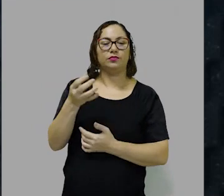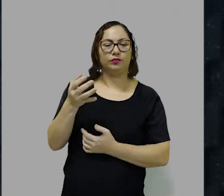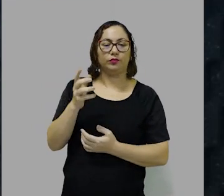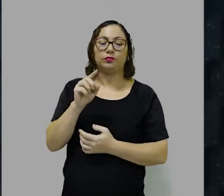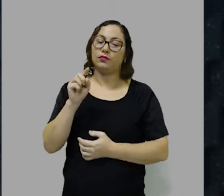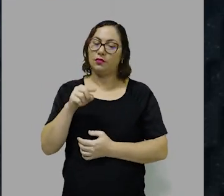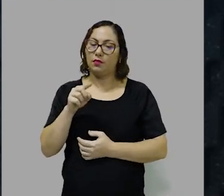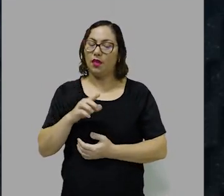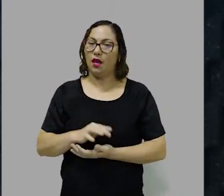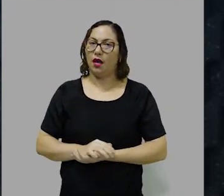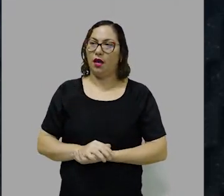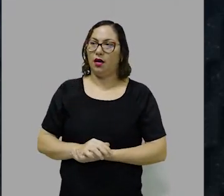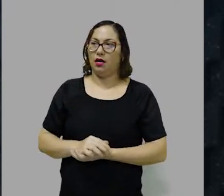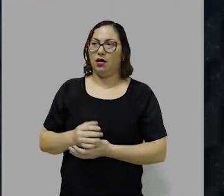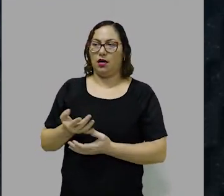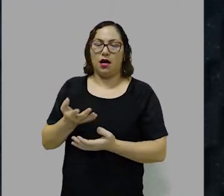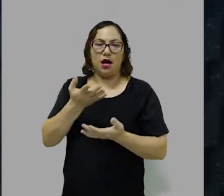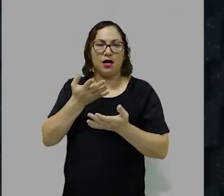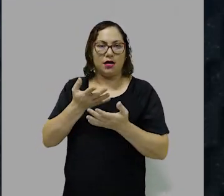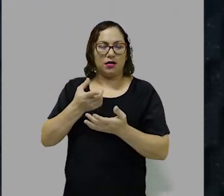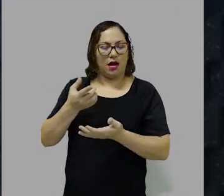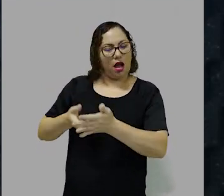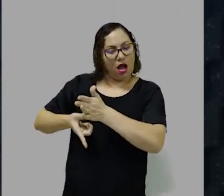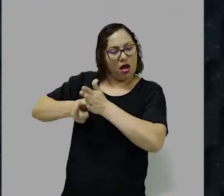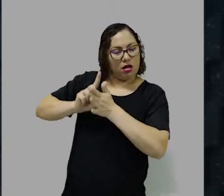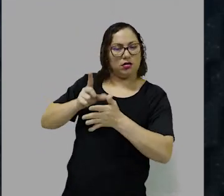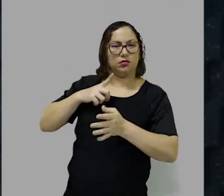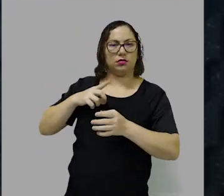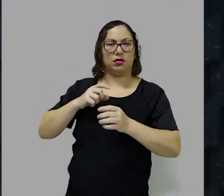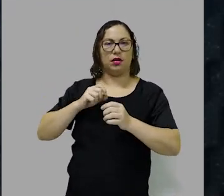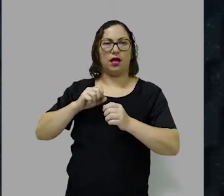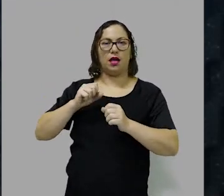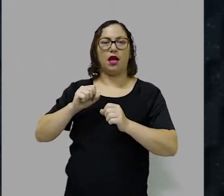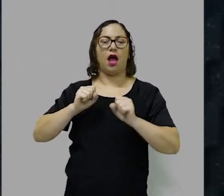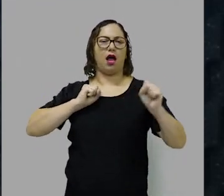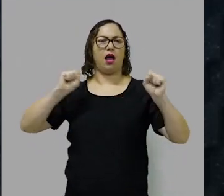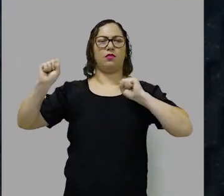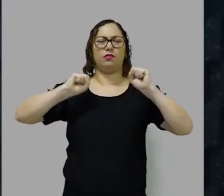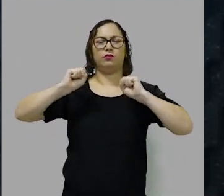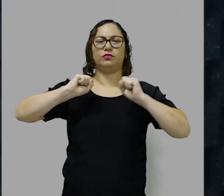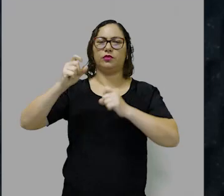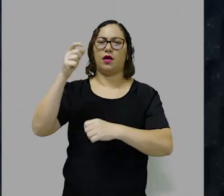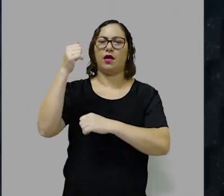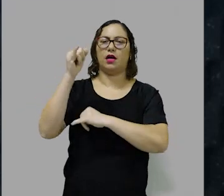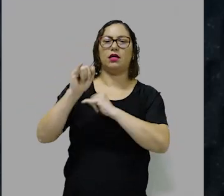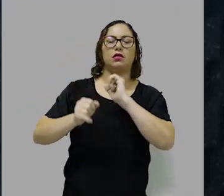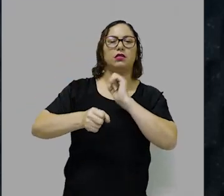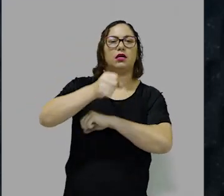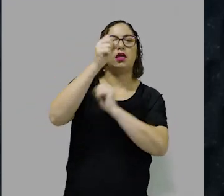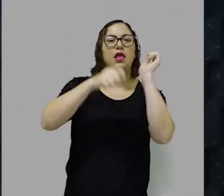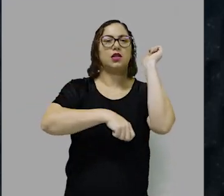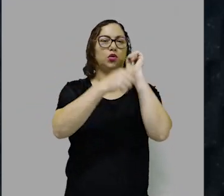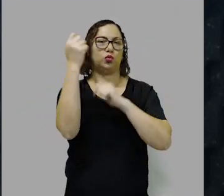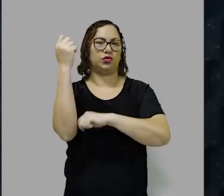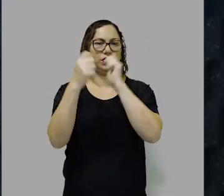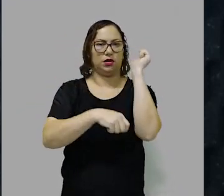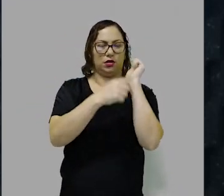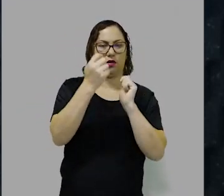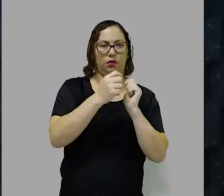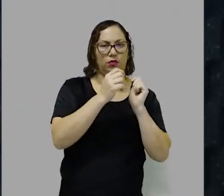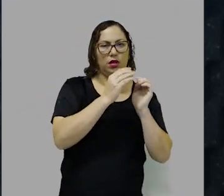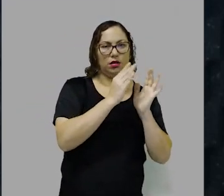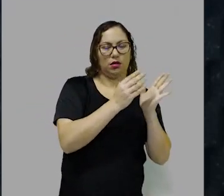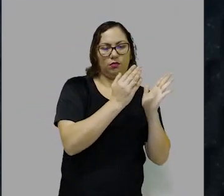isso, você tem a Revolução Industrial. E essa Revolução Industrial, ela cria objetos que, como o nome diz, são feitos em